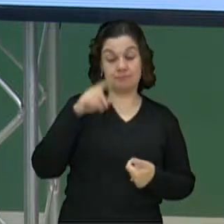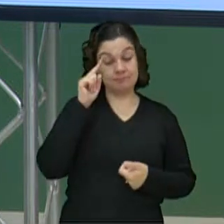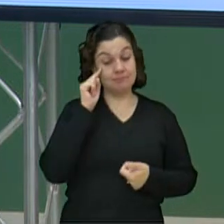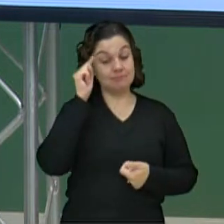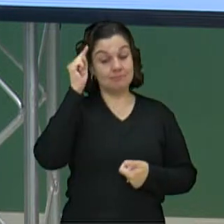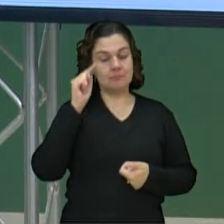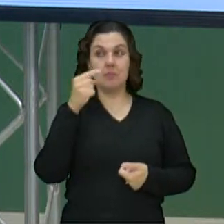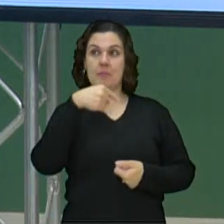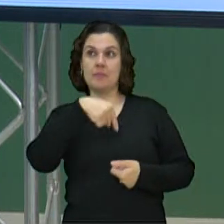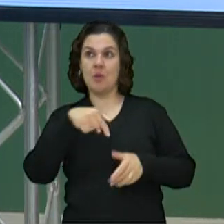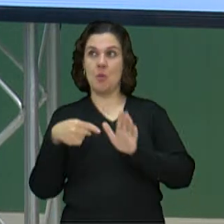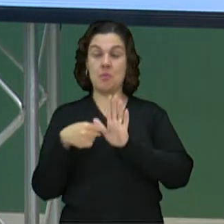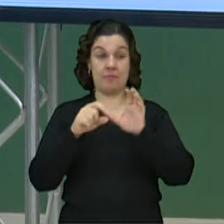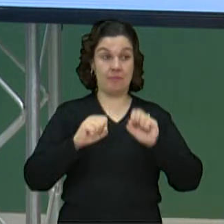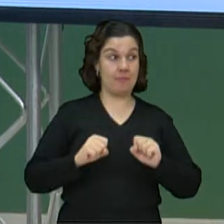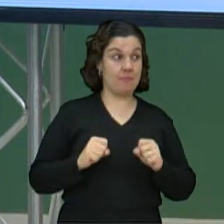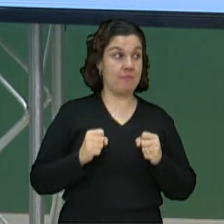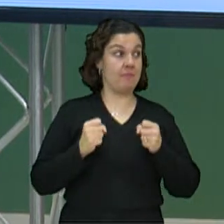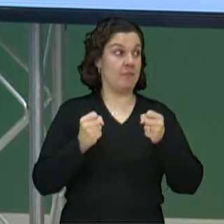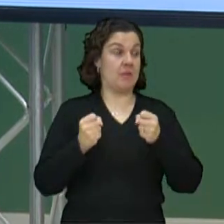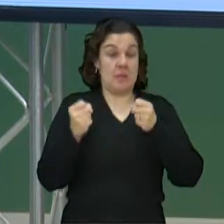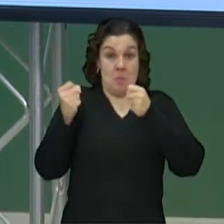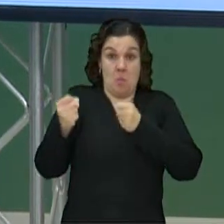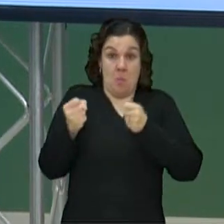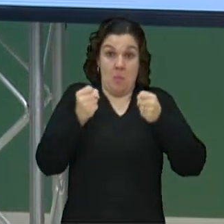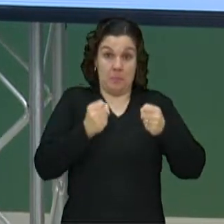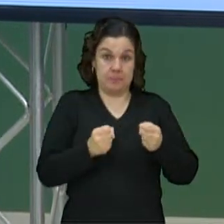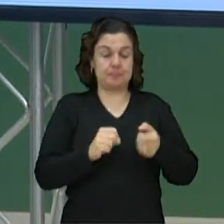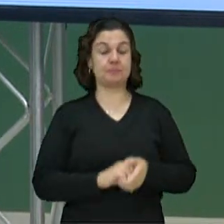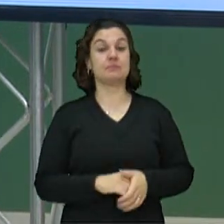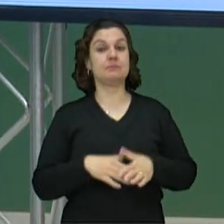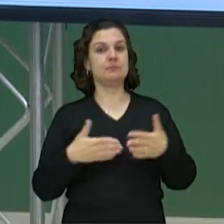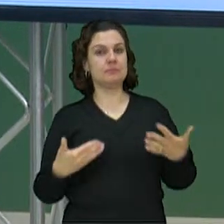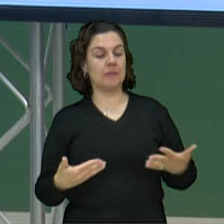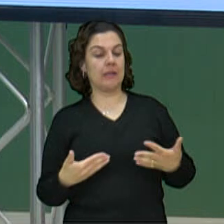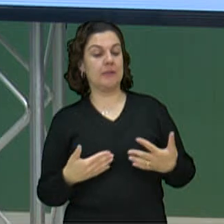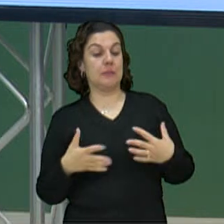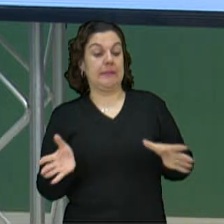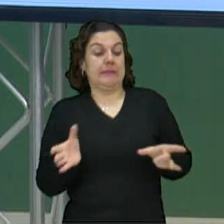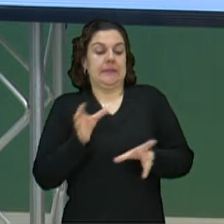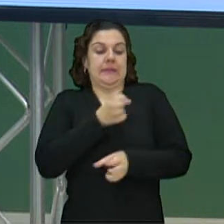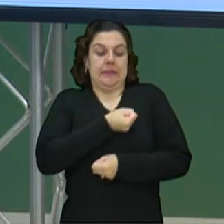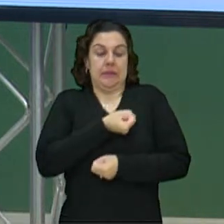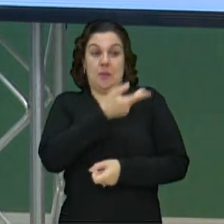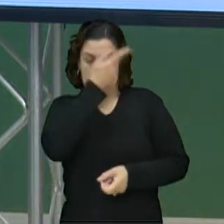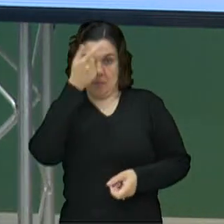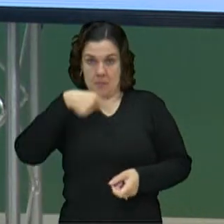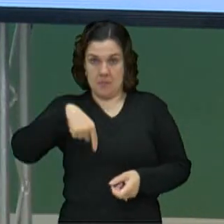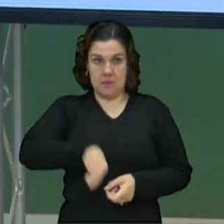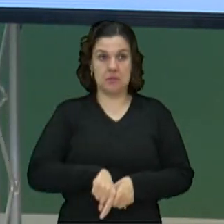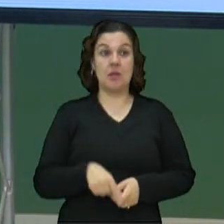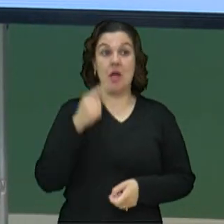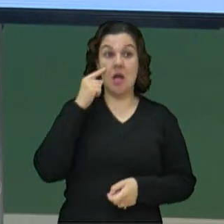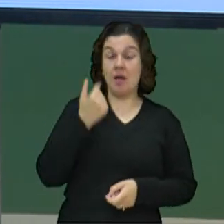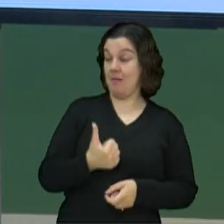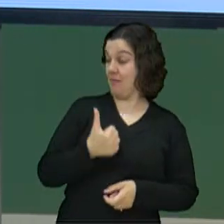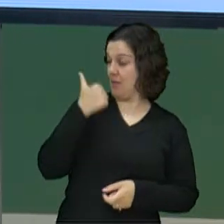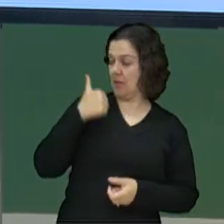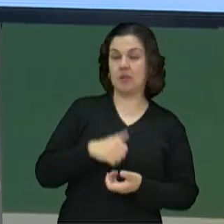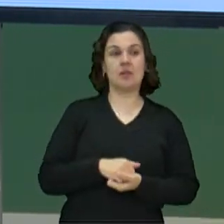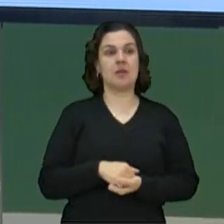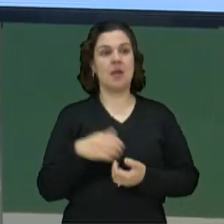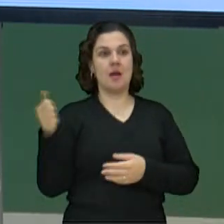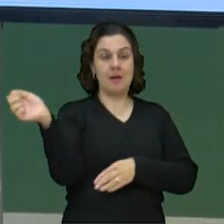marcha, mostrar força, mostrar poder, intimidar. E aqui você